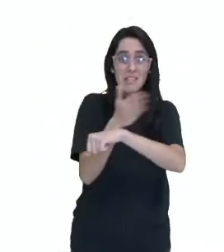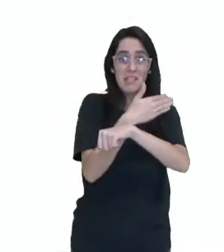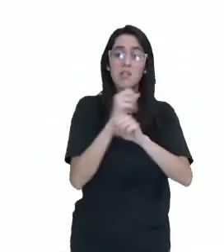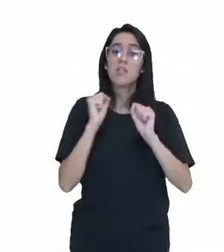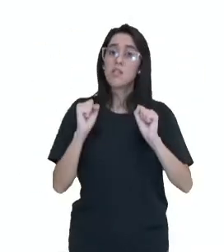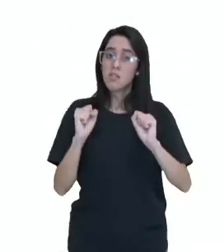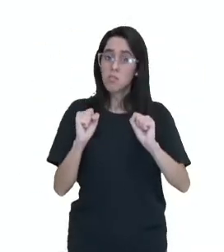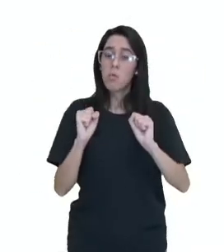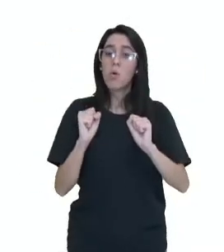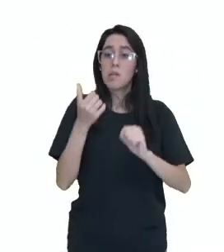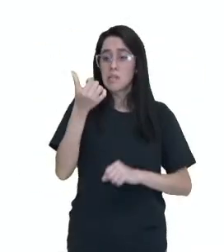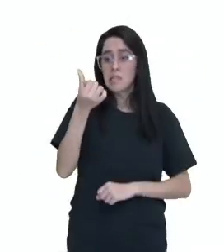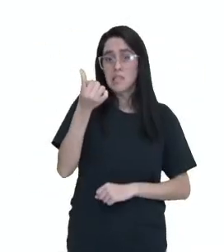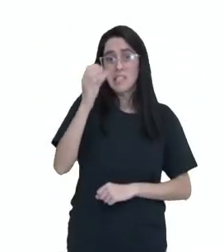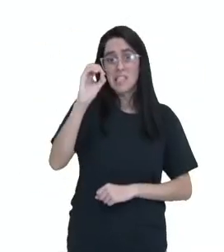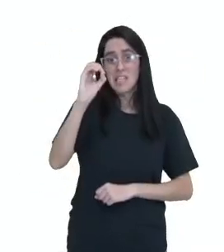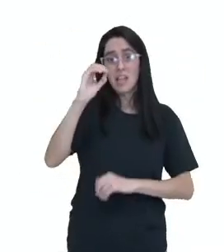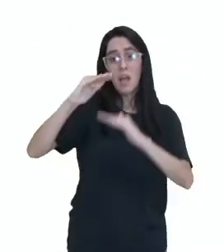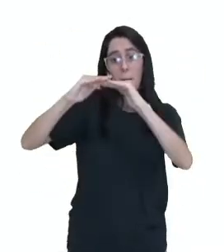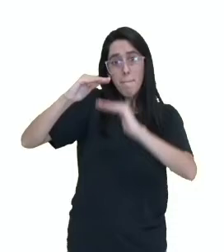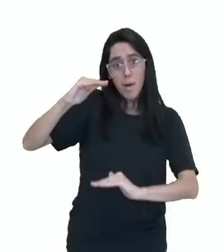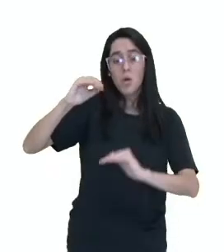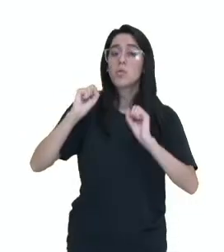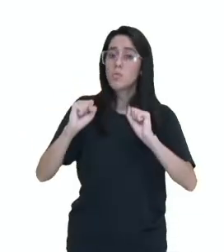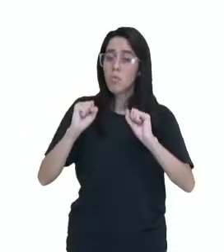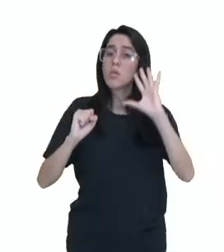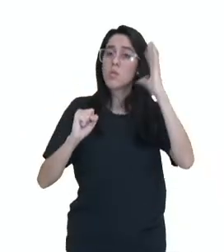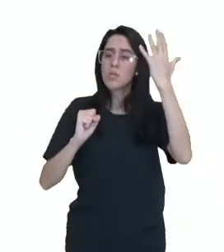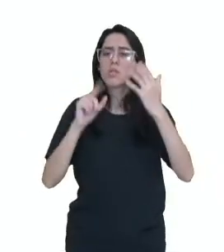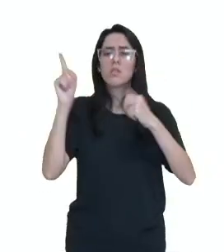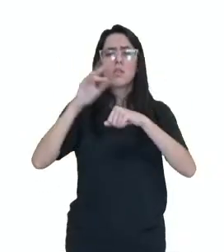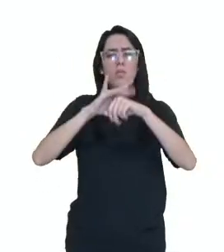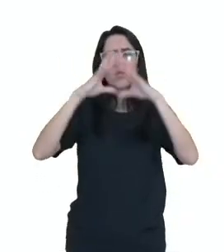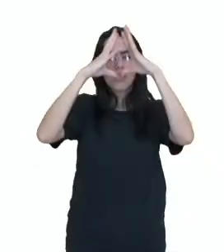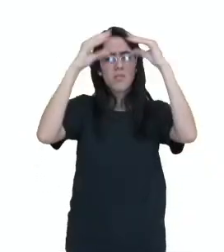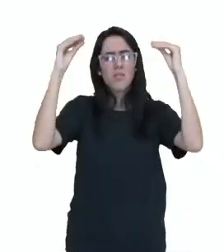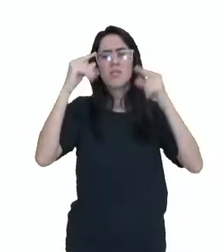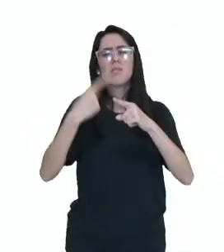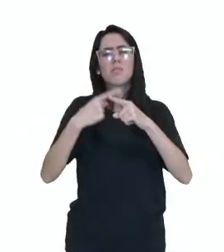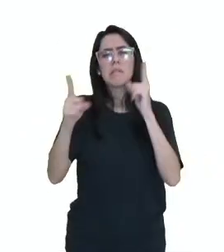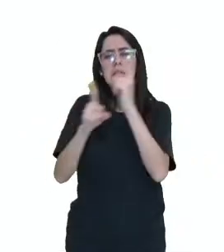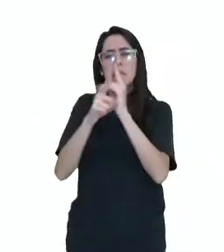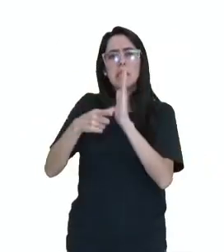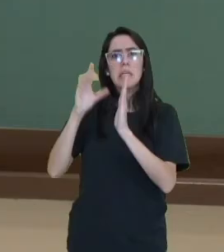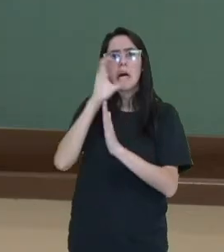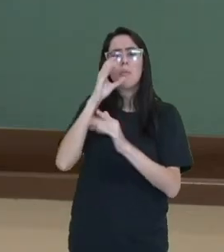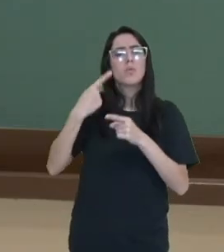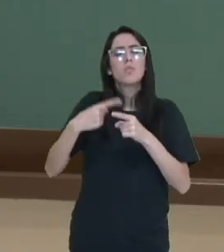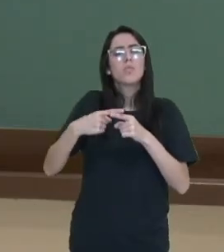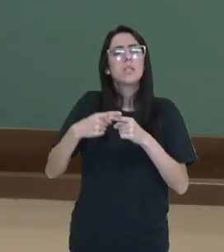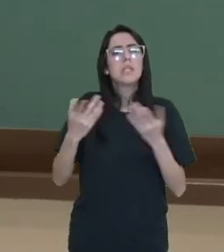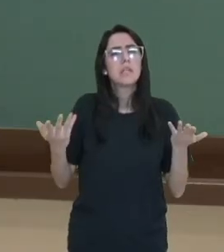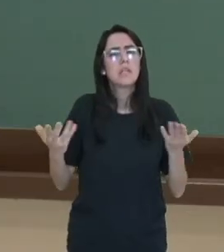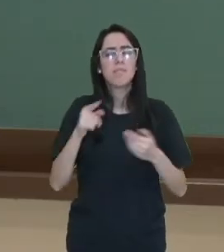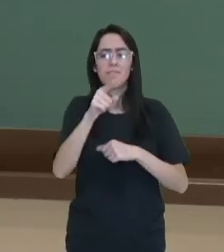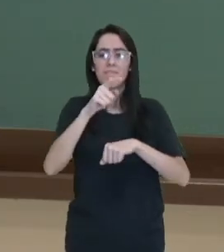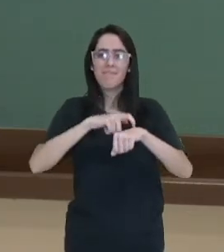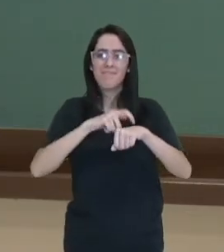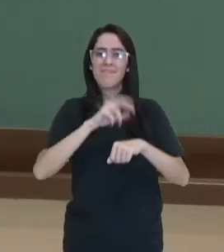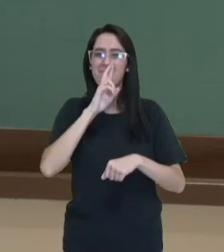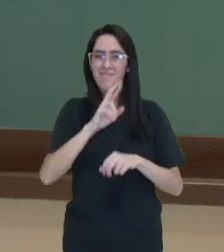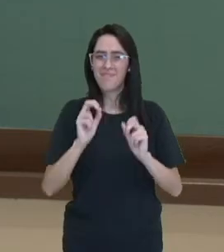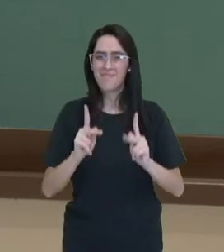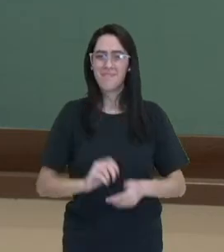idade inferior a 65 anos. Sobre o Alzheimer, por que o diagnóstico precoce é tão importante? Vou dar um tempinho para